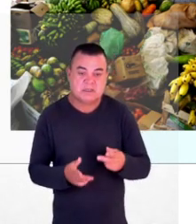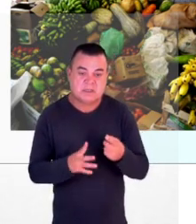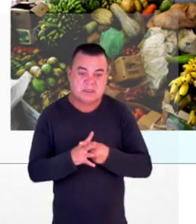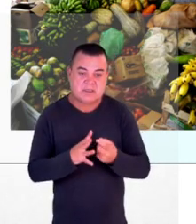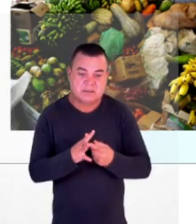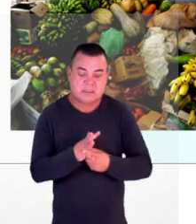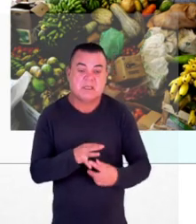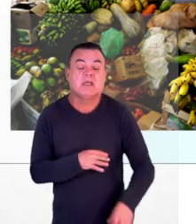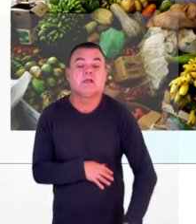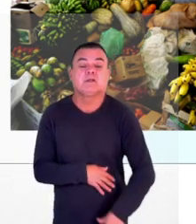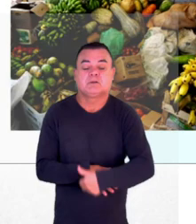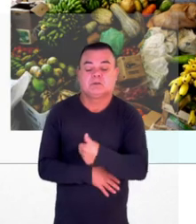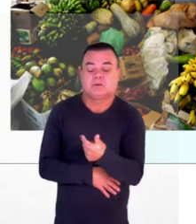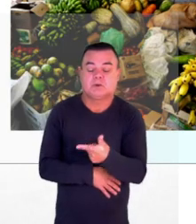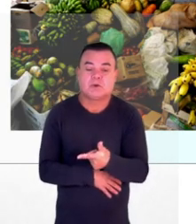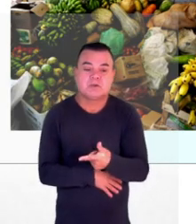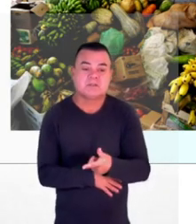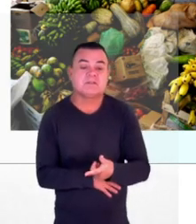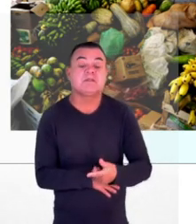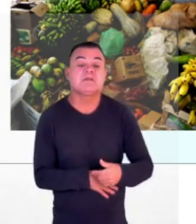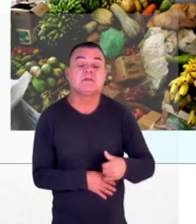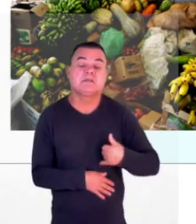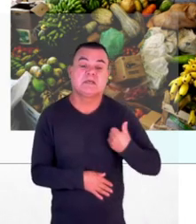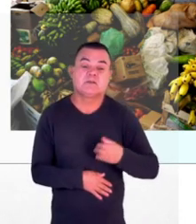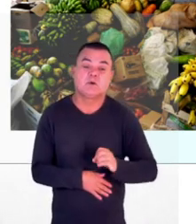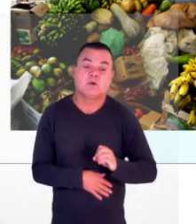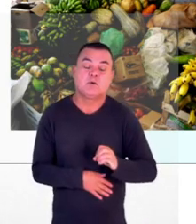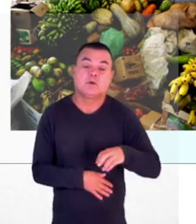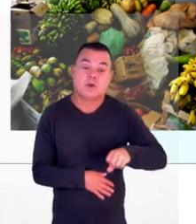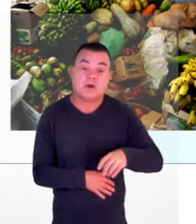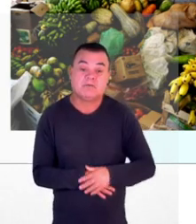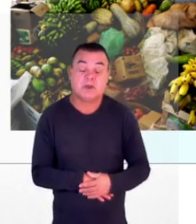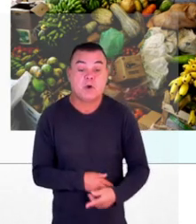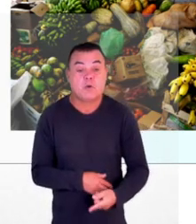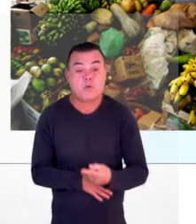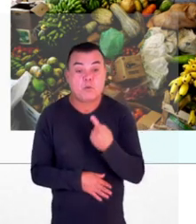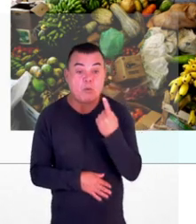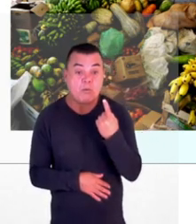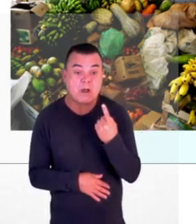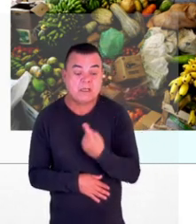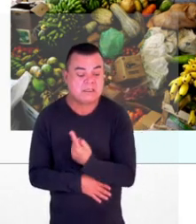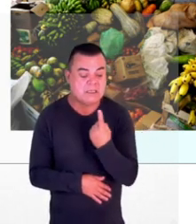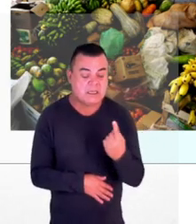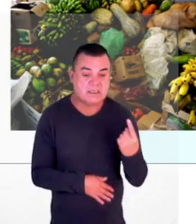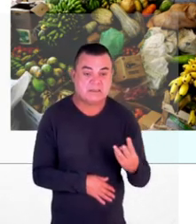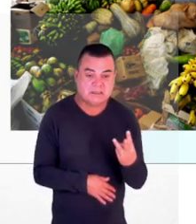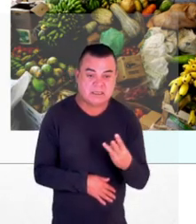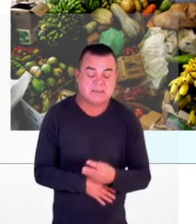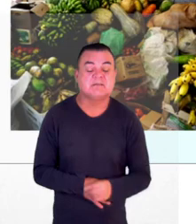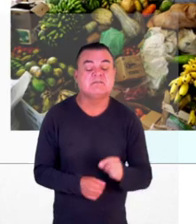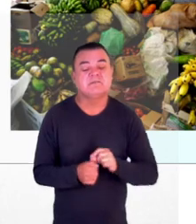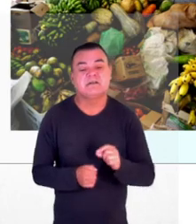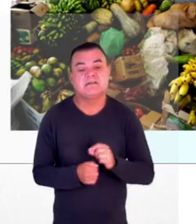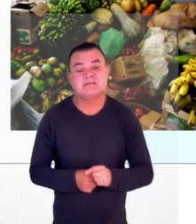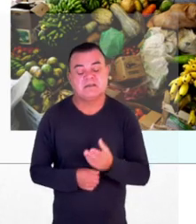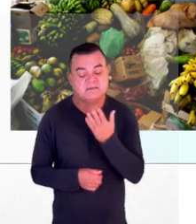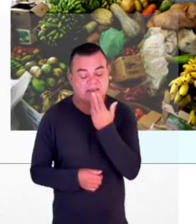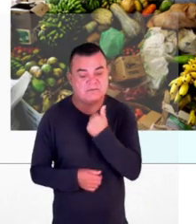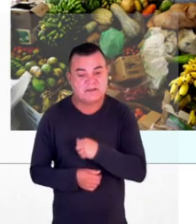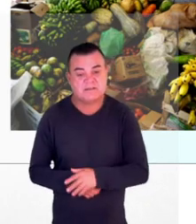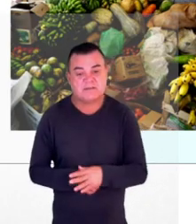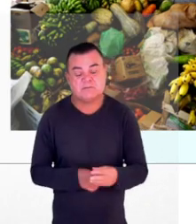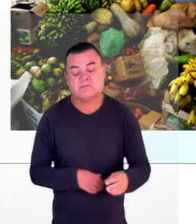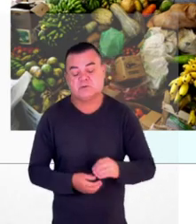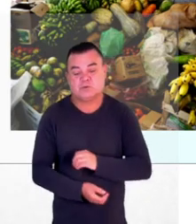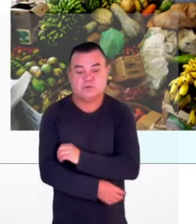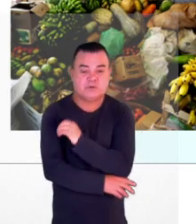uma em quatro crianças fazia as três refeições diárias ou seja 25% das infâncias vamos falar assim brasileiras